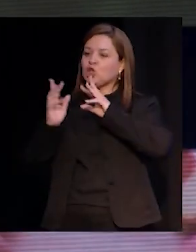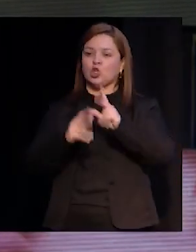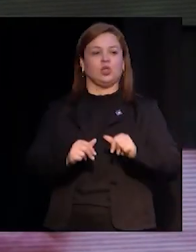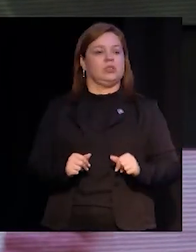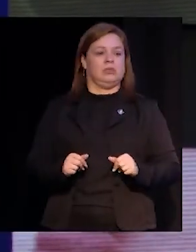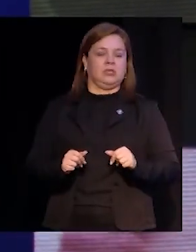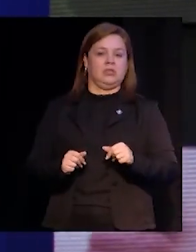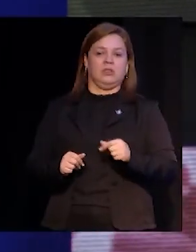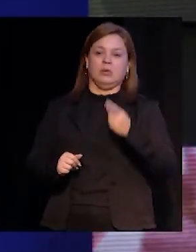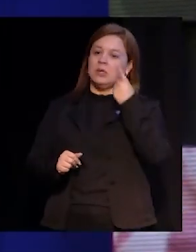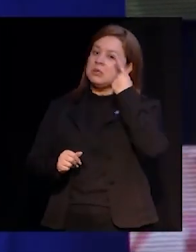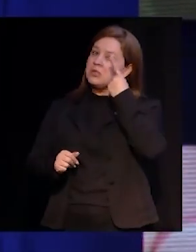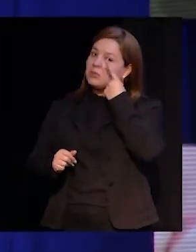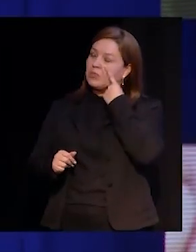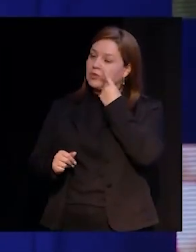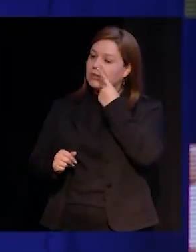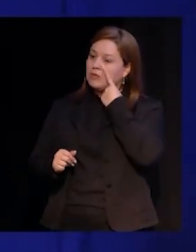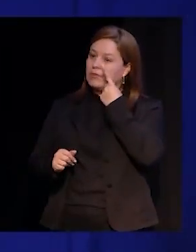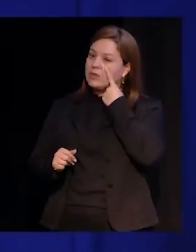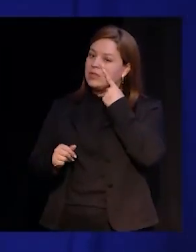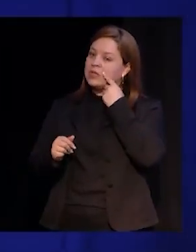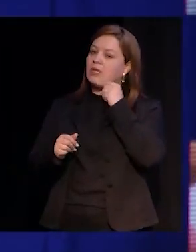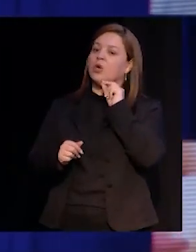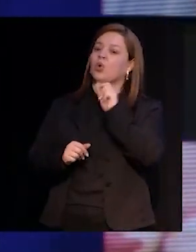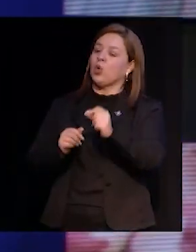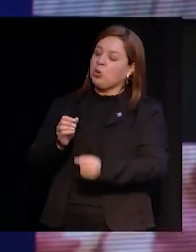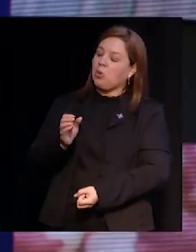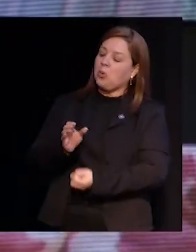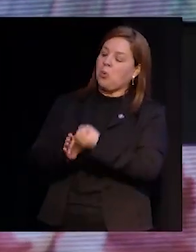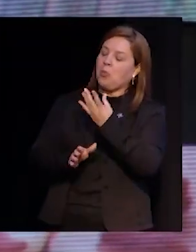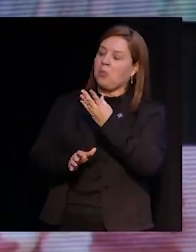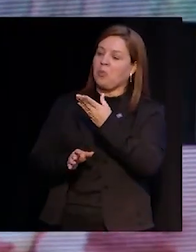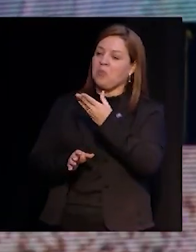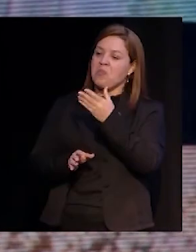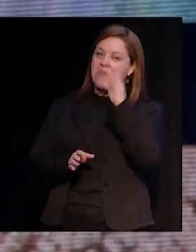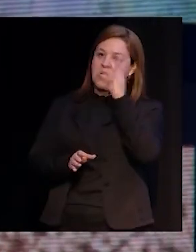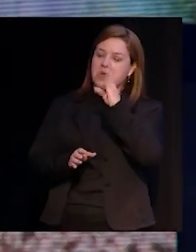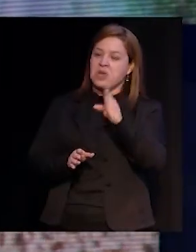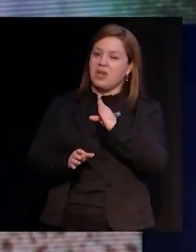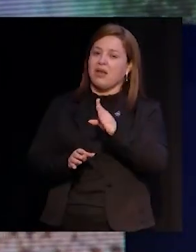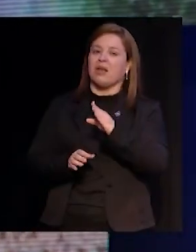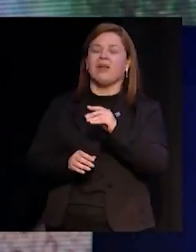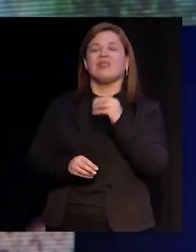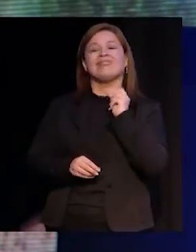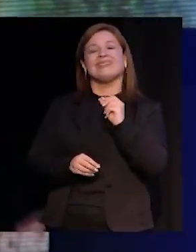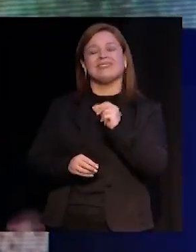Portanto, desse ponto de vista, o produtor brasileiro está submetido a